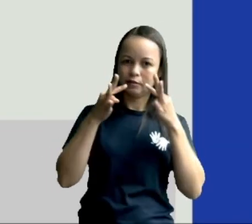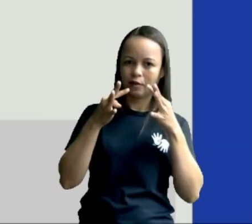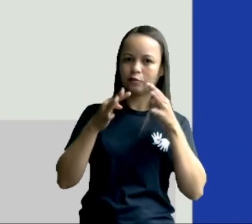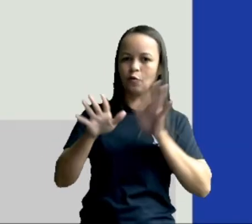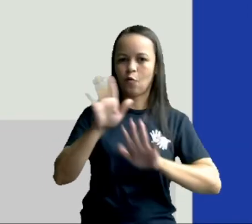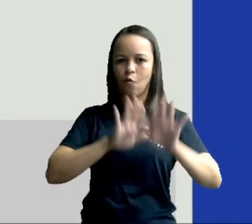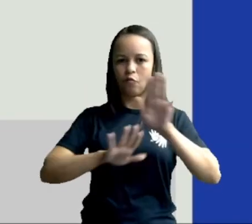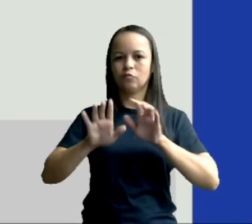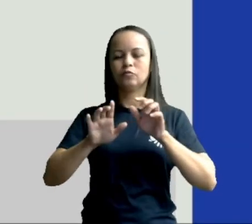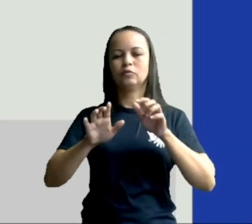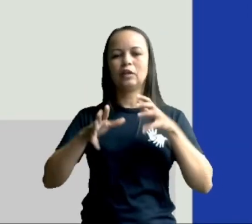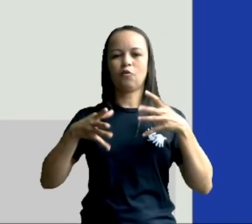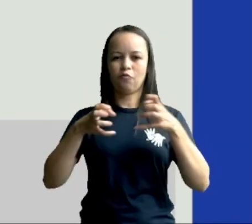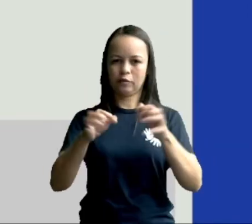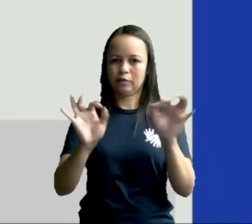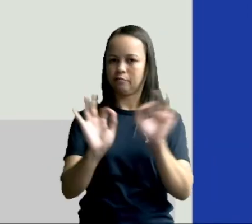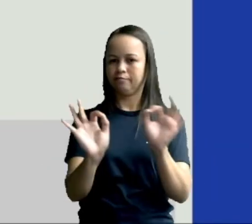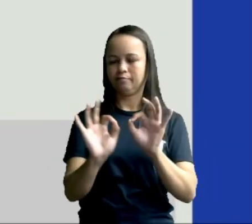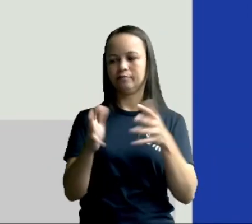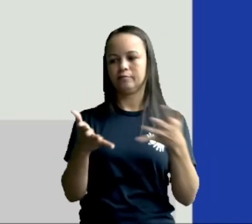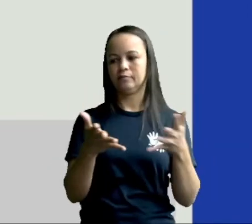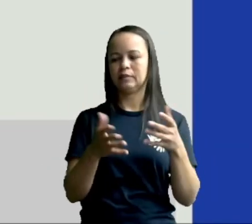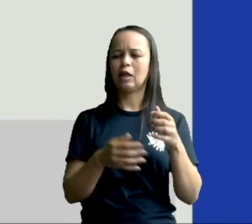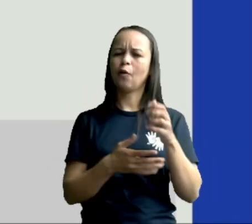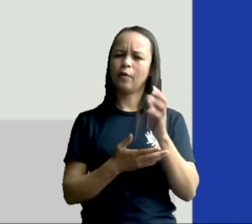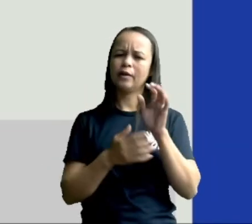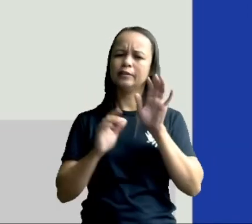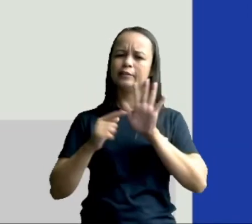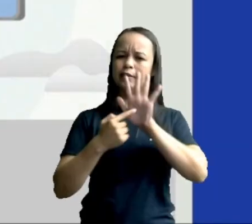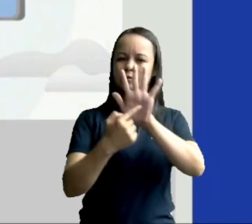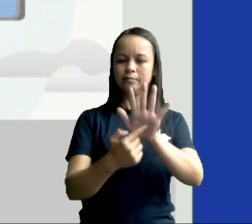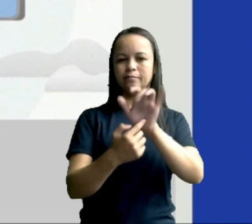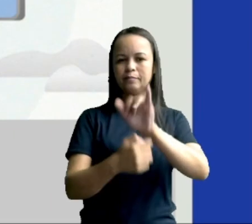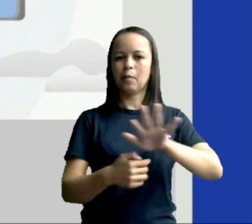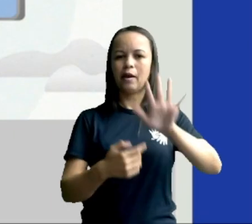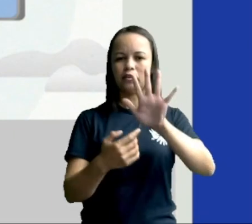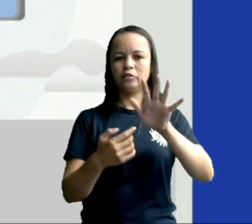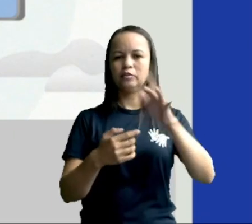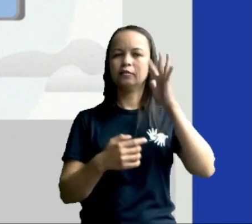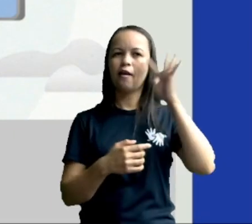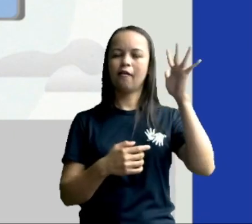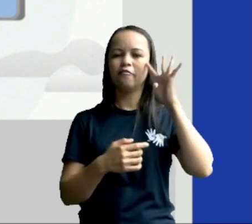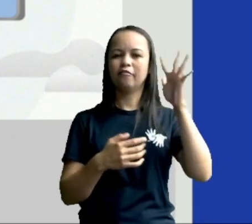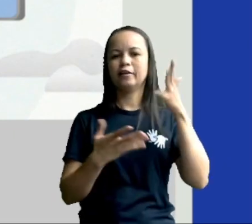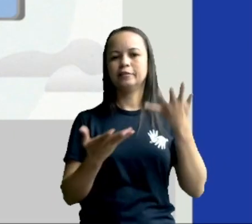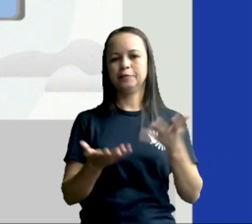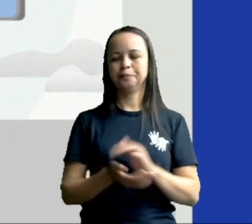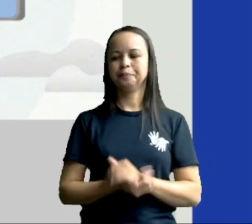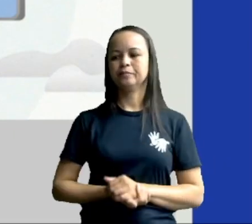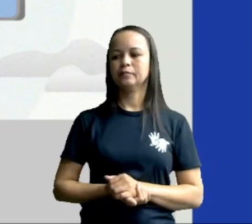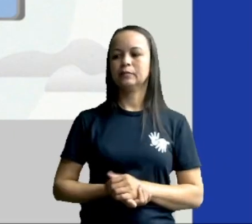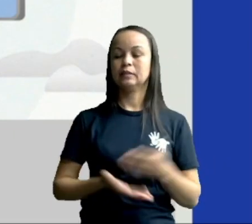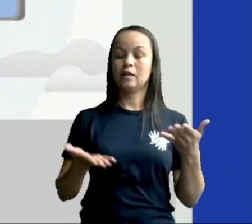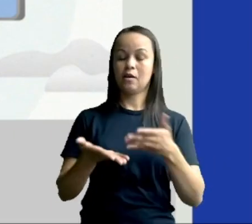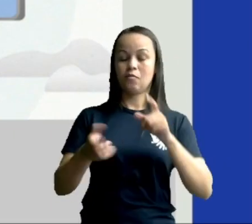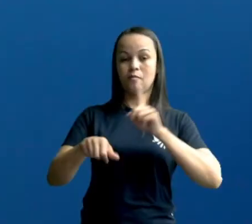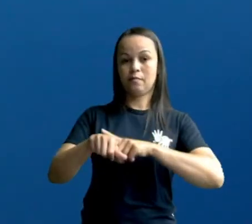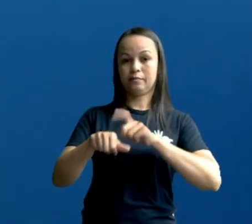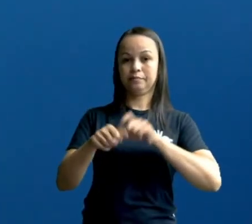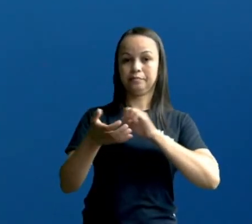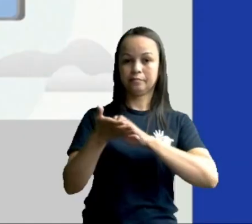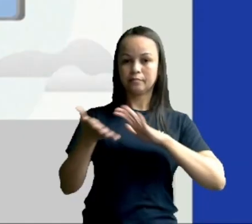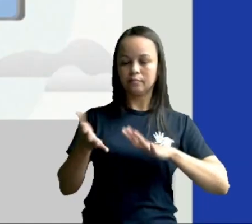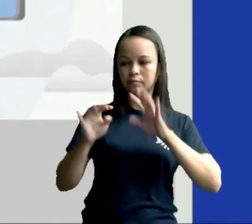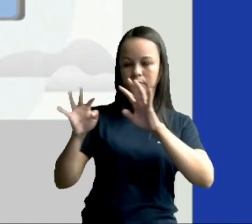Então, tá aí essa chargezinha que reflete muito, a nossa evolução. Hora da atividade. Observem essa